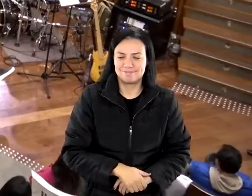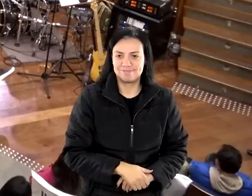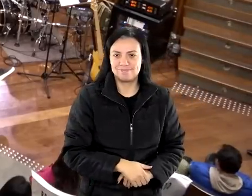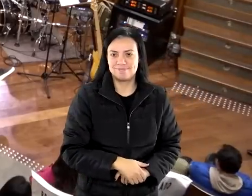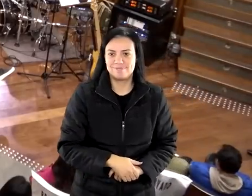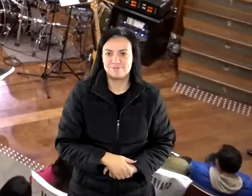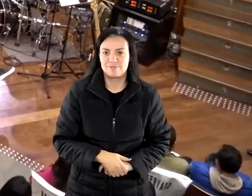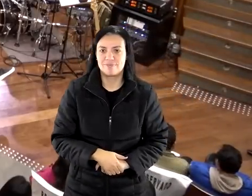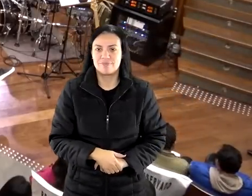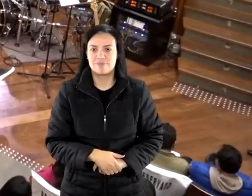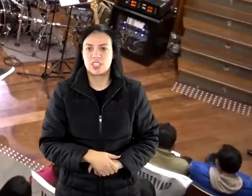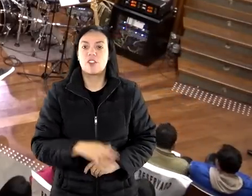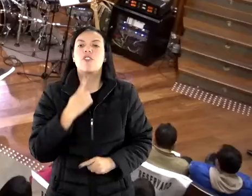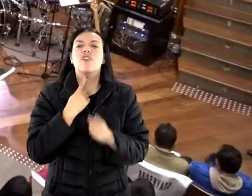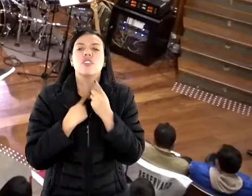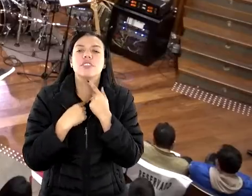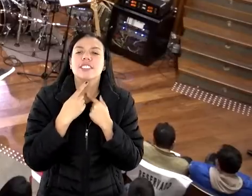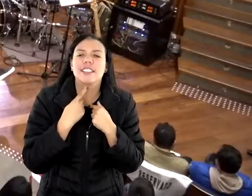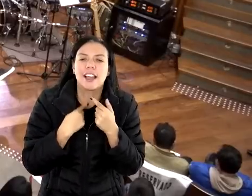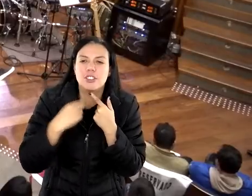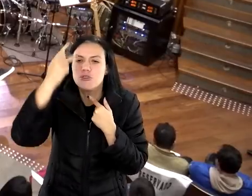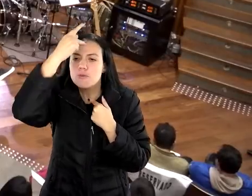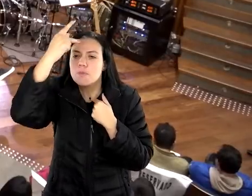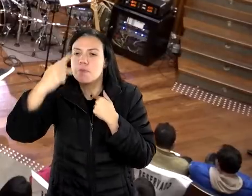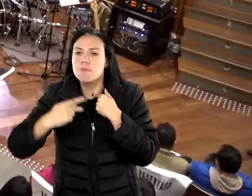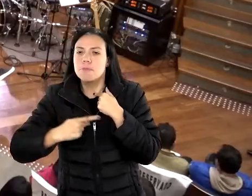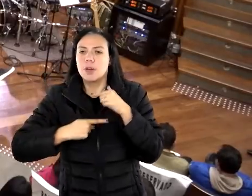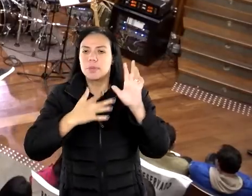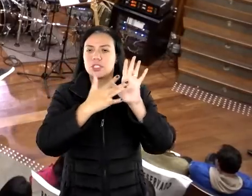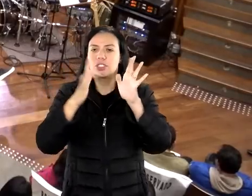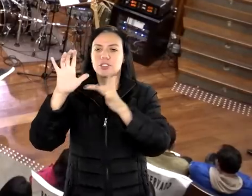Chamou a quem ele quis.